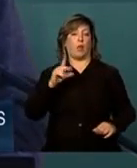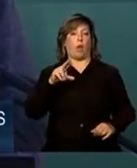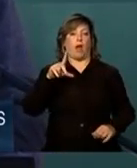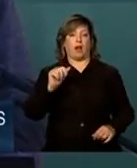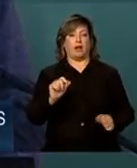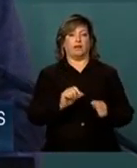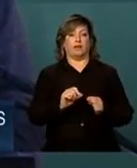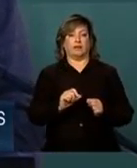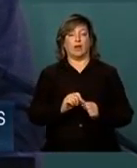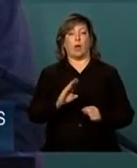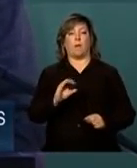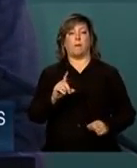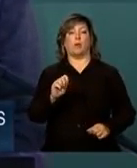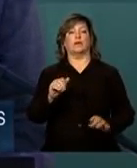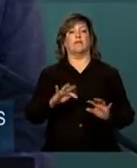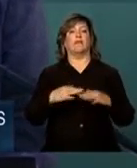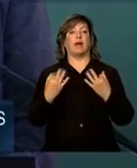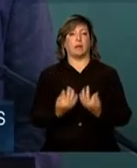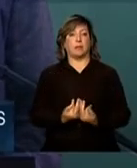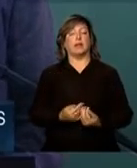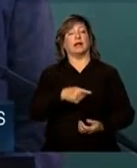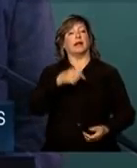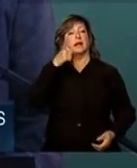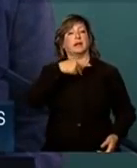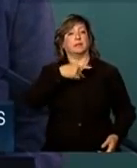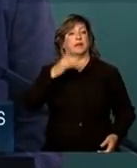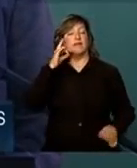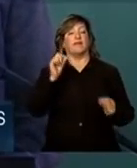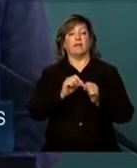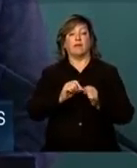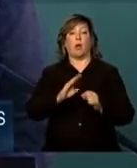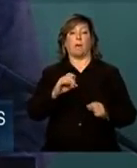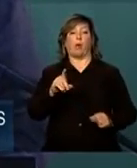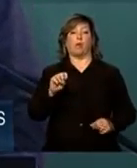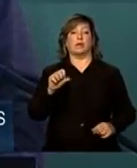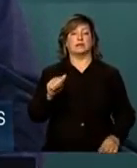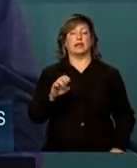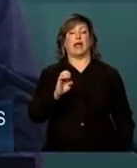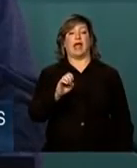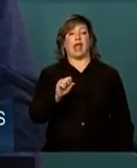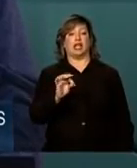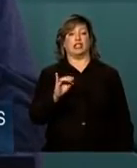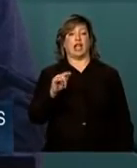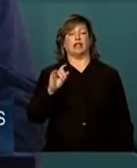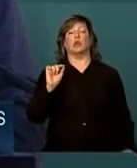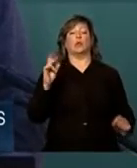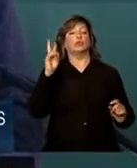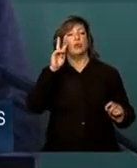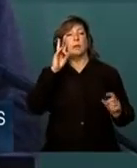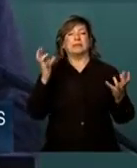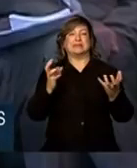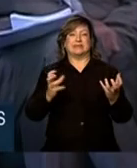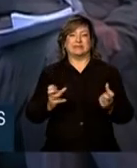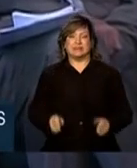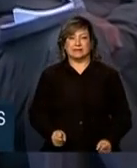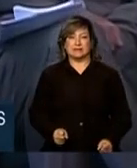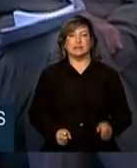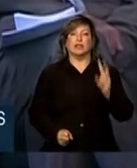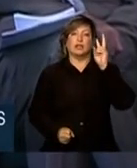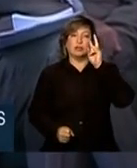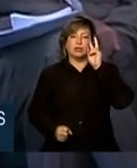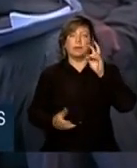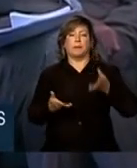como o Bolsa Família, criou também o Bolsa Estiagem para melhorar as condições de enfrentamento